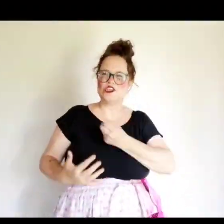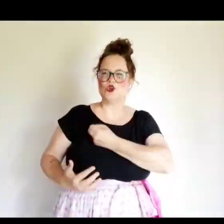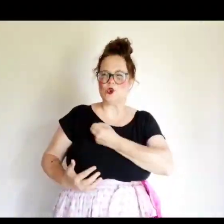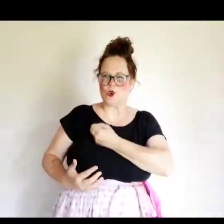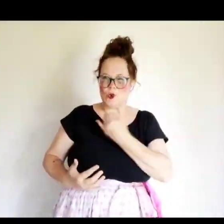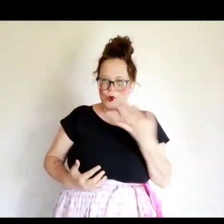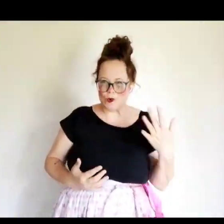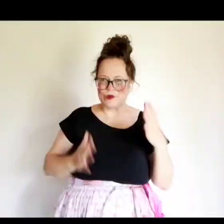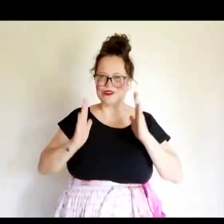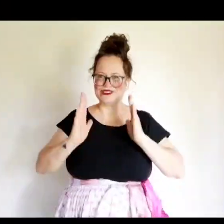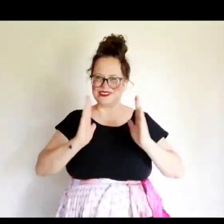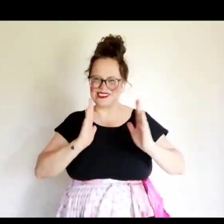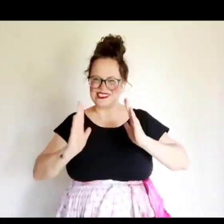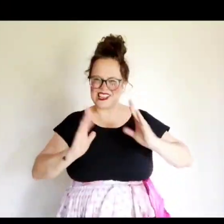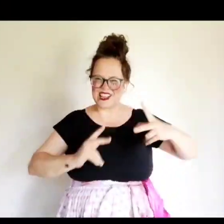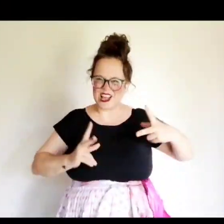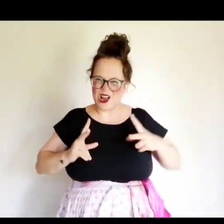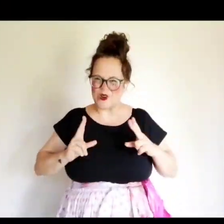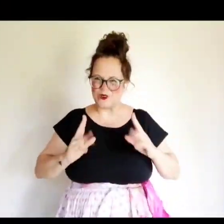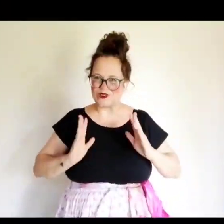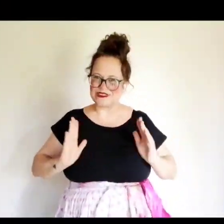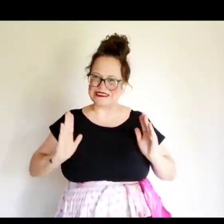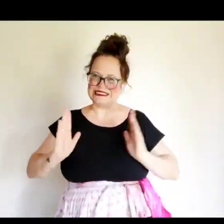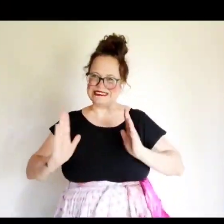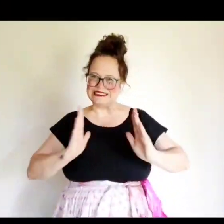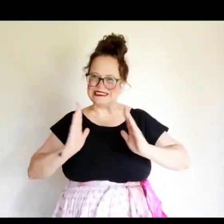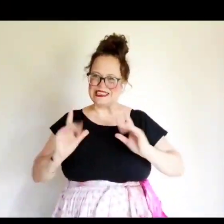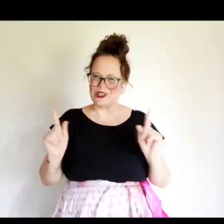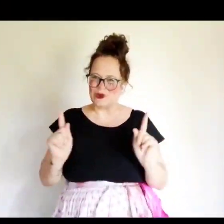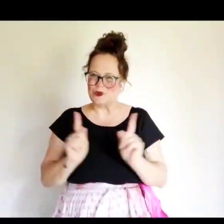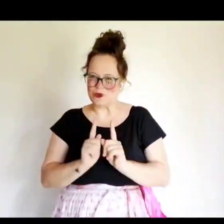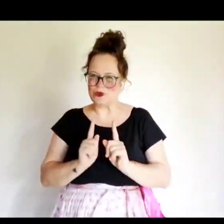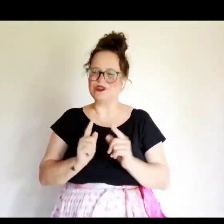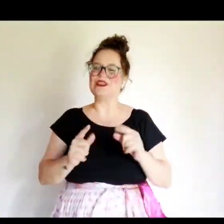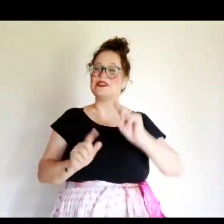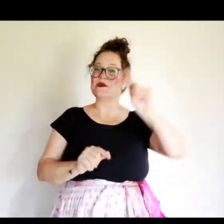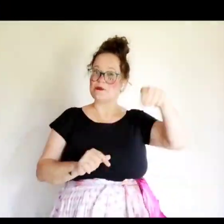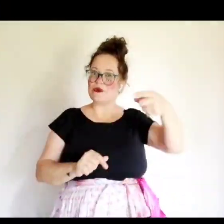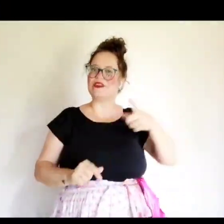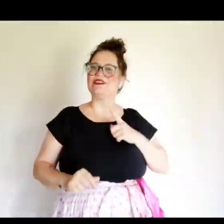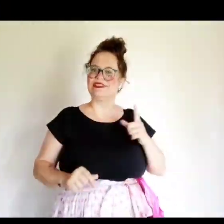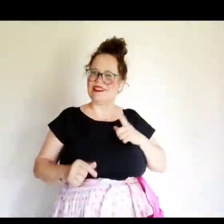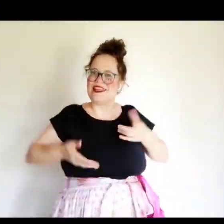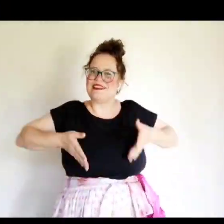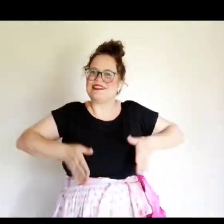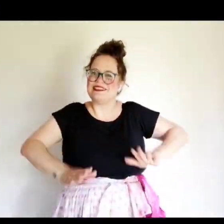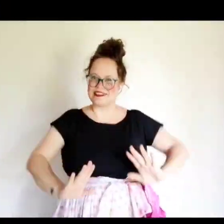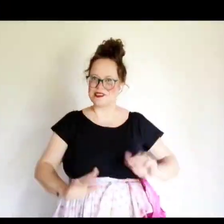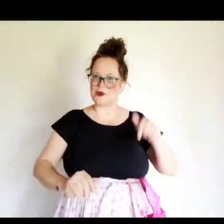ela tem um número só, que é o número de nascimento dela, como ela surgiu para Santa